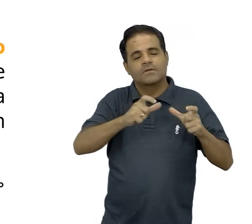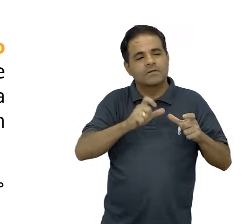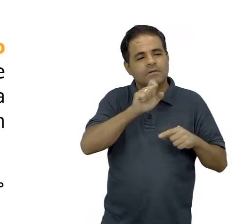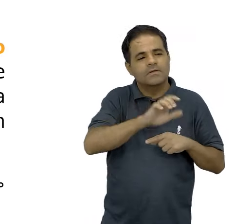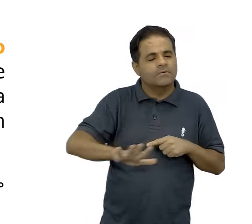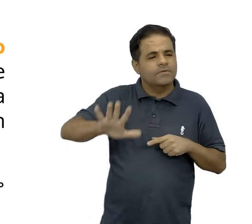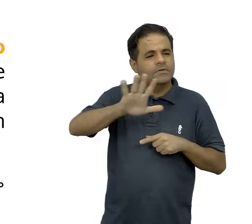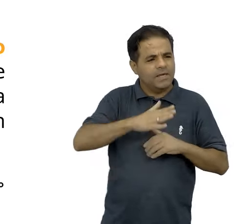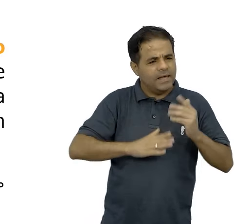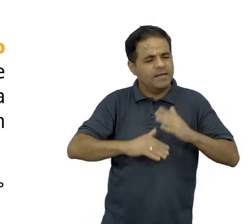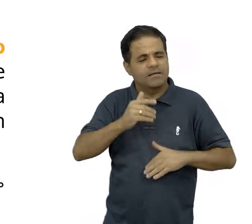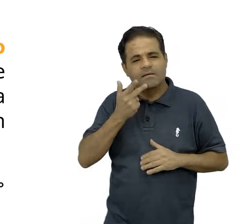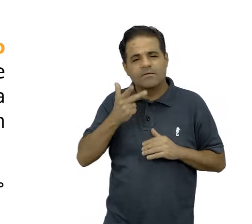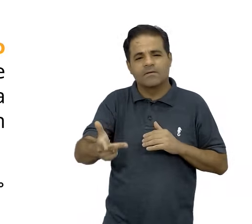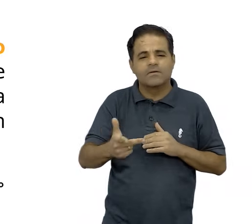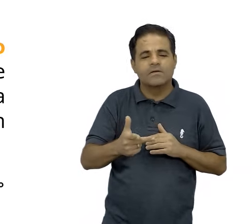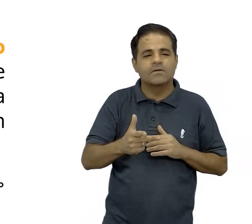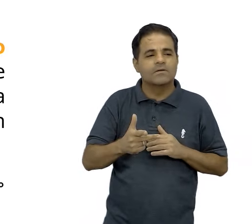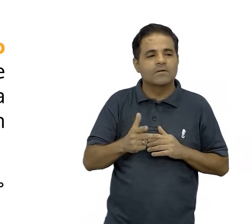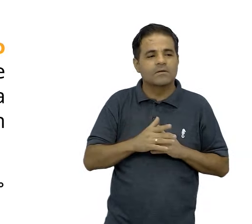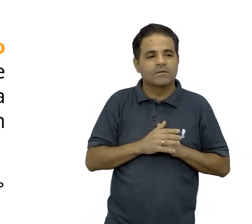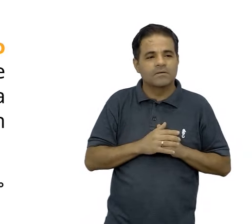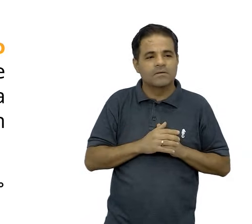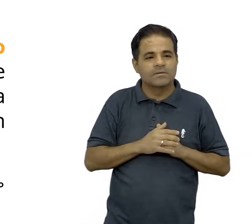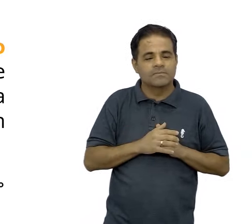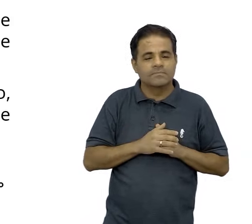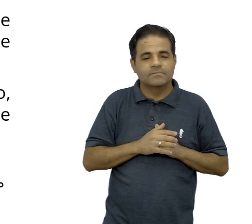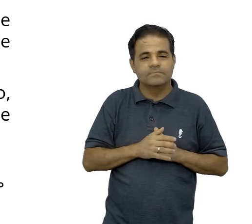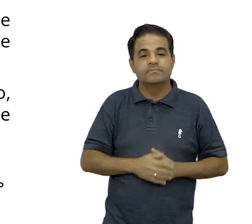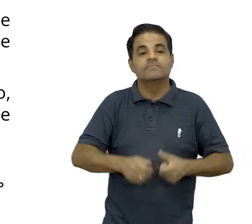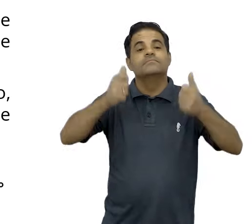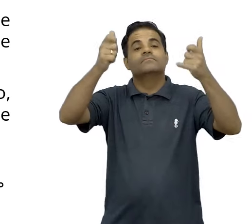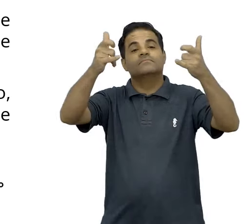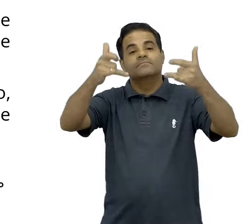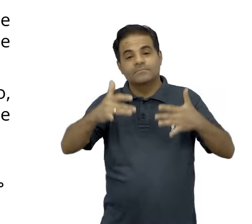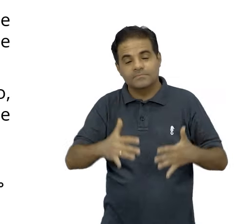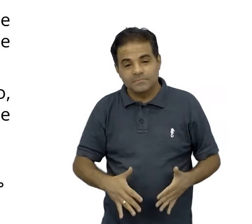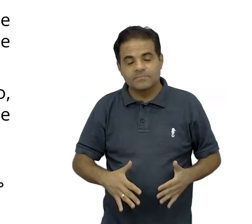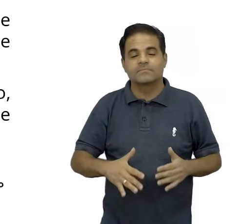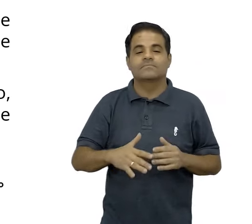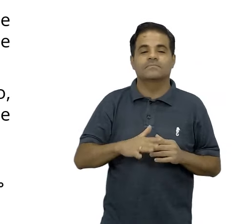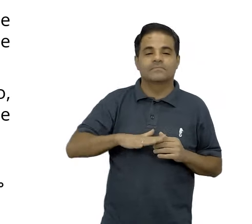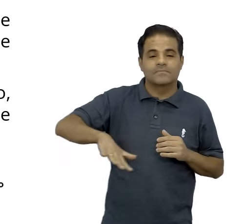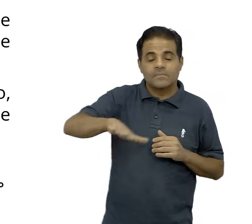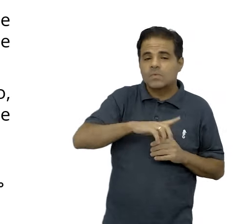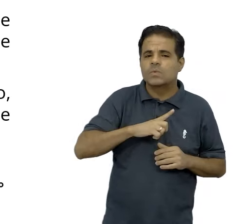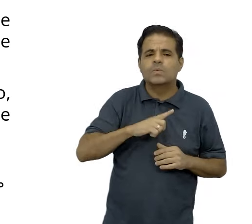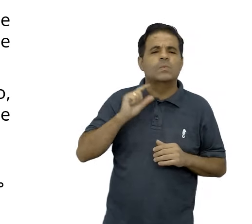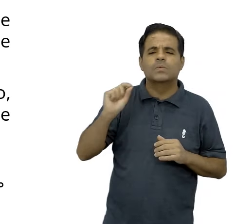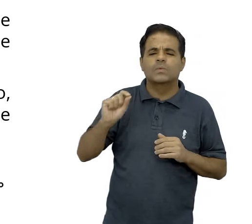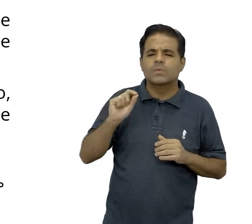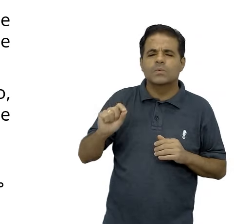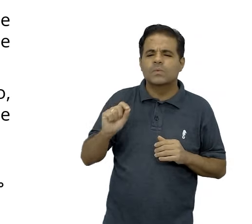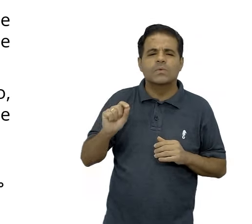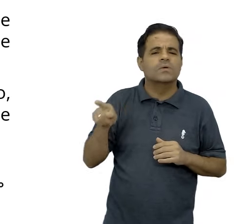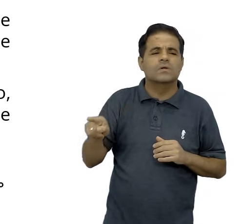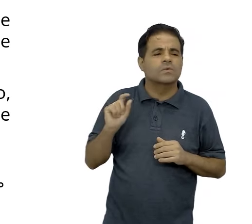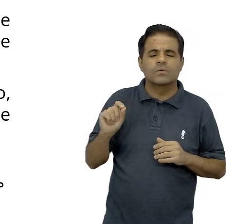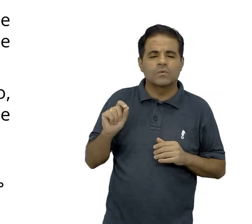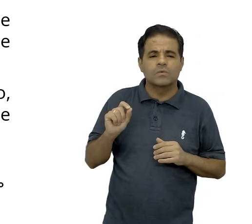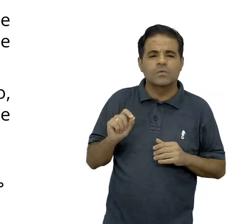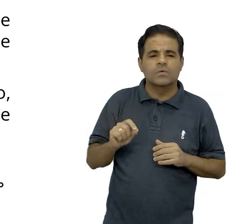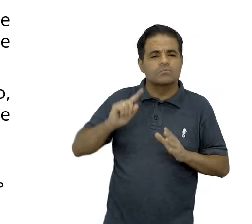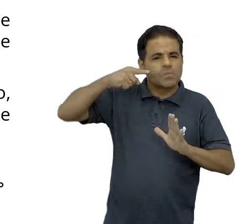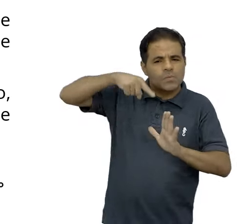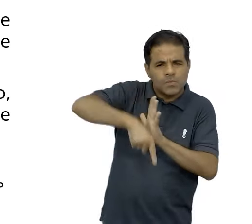estadual. Bom, no slide seguinte, a gente tem também um pouquinho